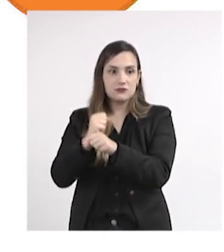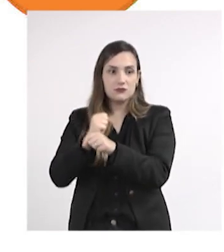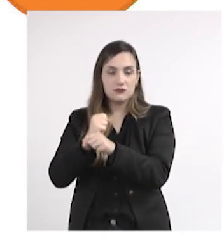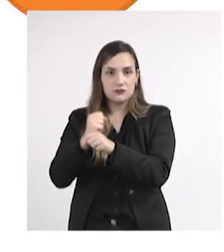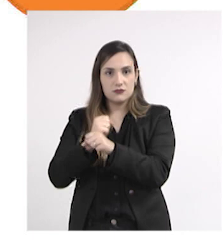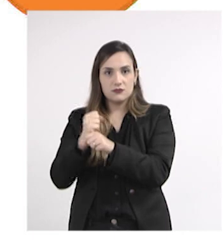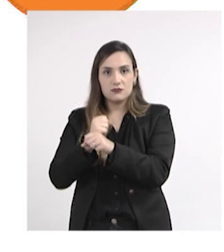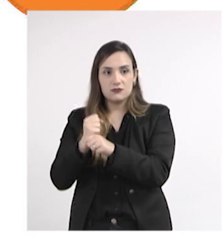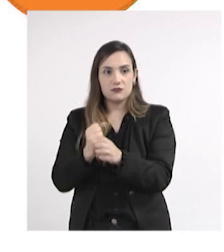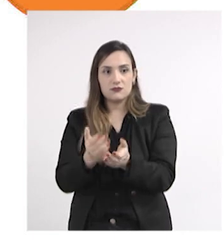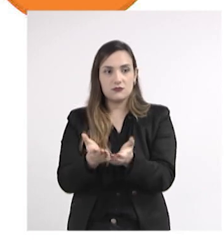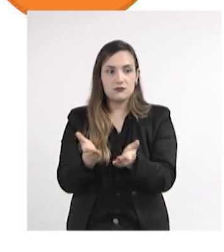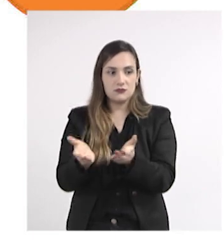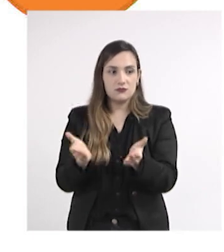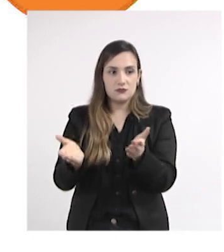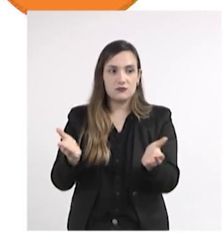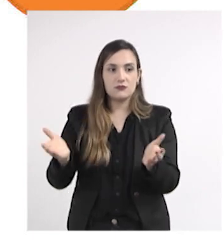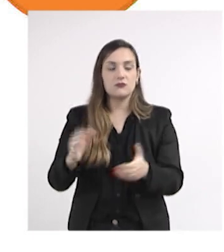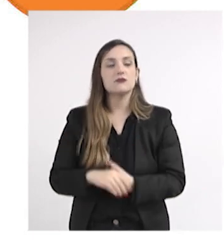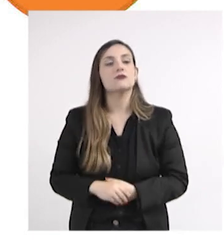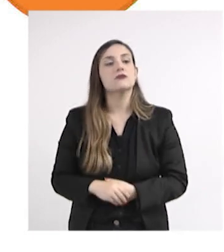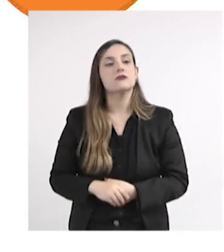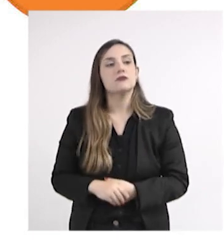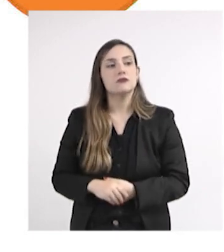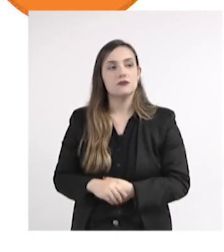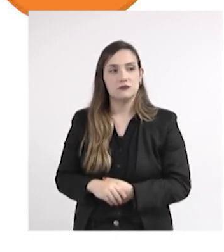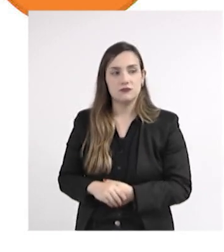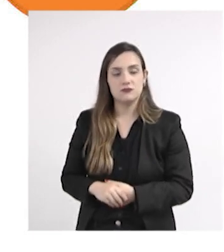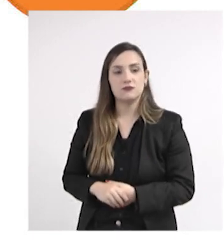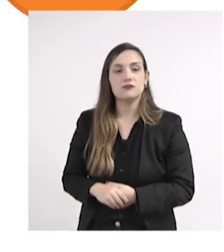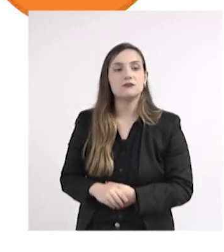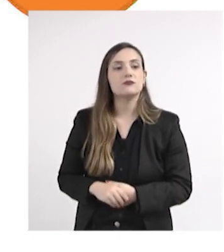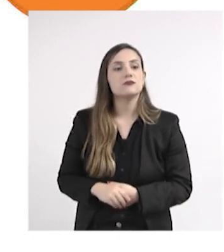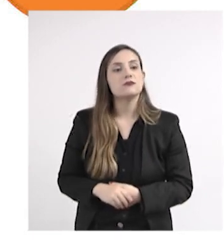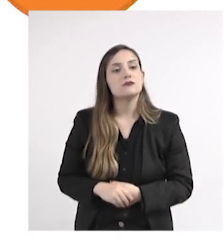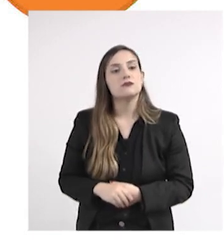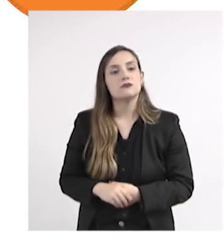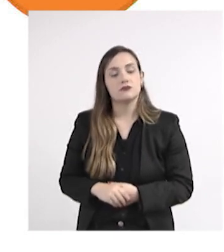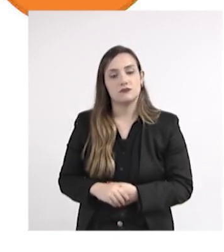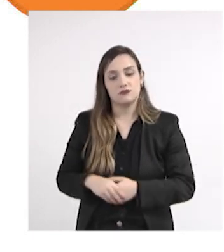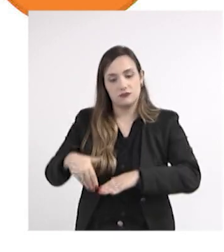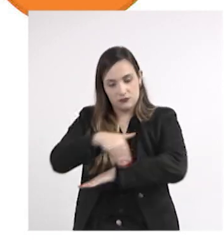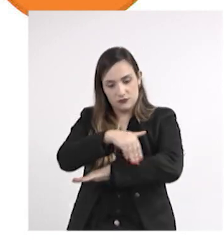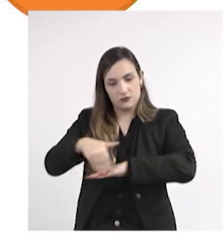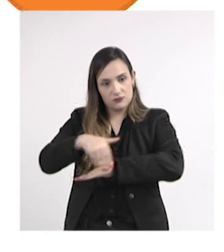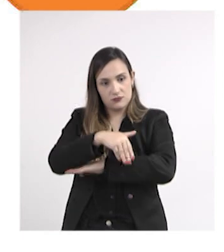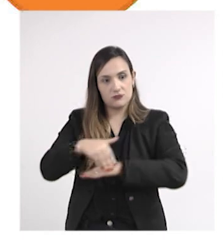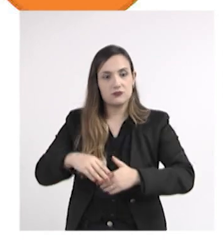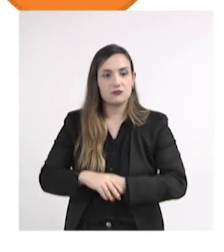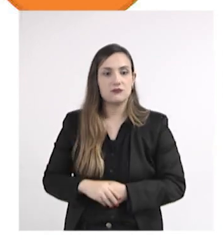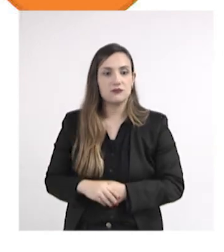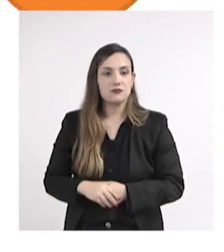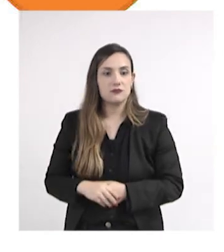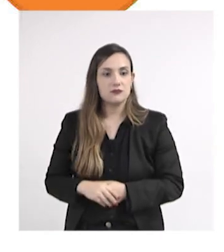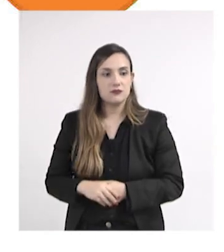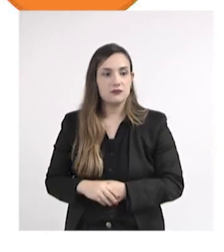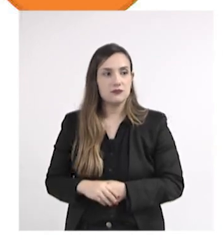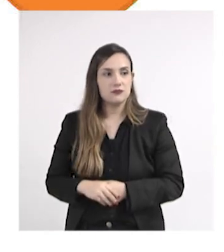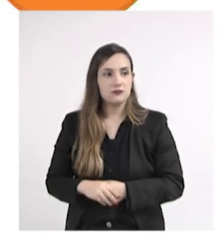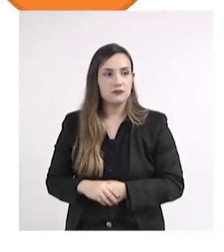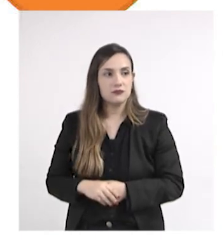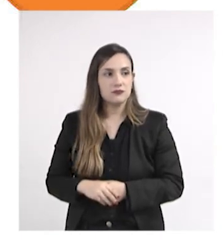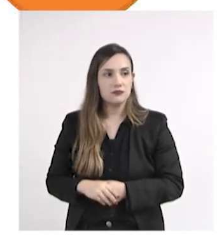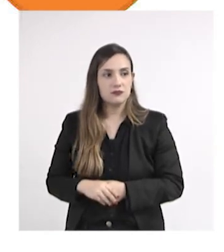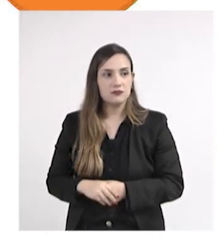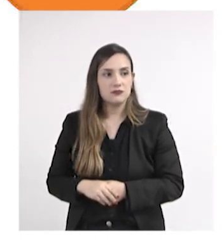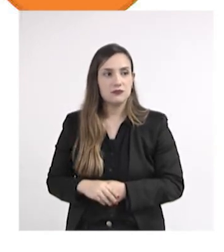para os quais é previsto esse pacto obrigacional. A rodovia, por ser concedida, abrange a